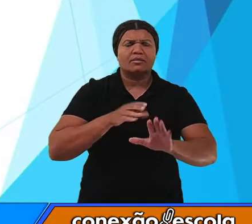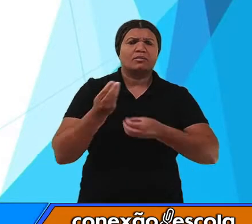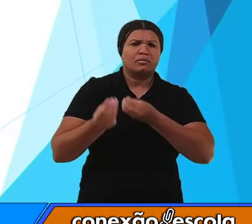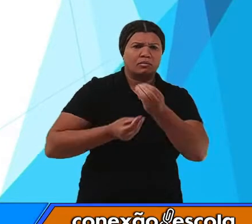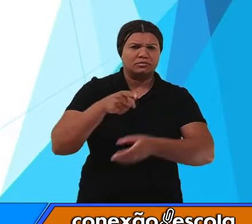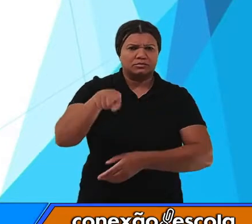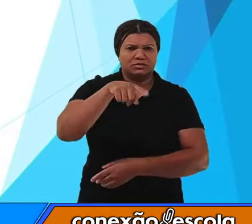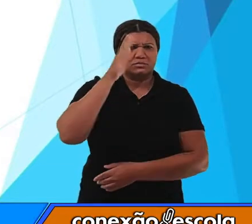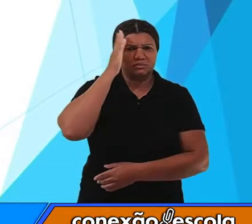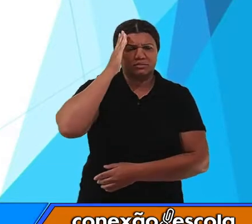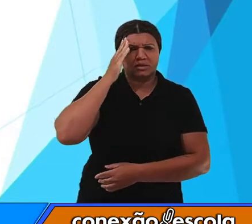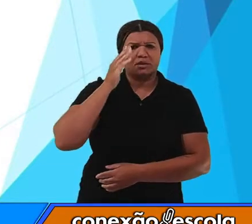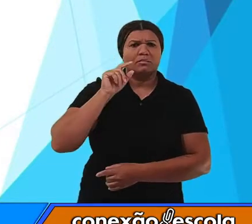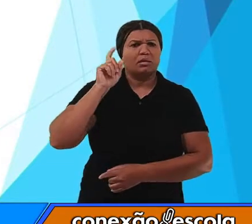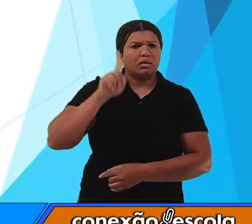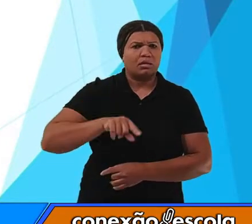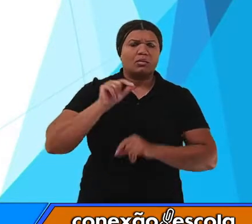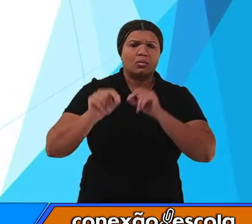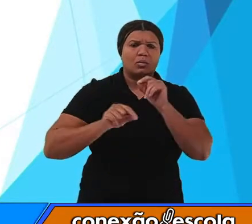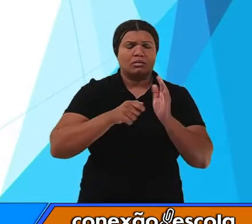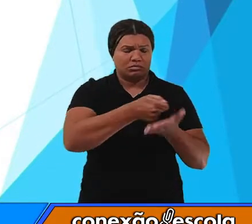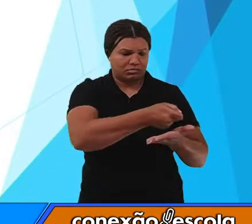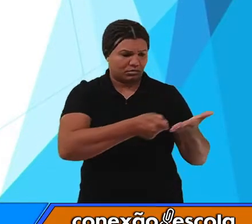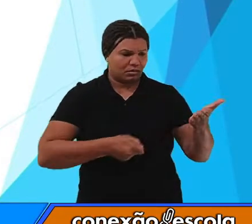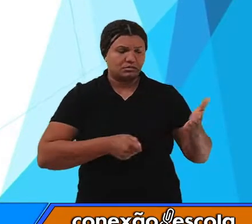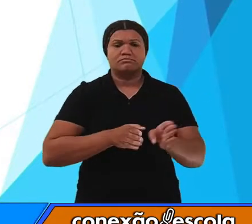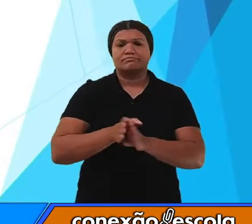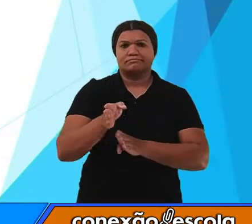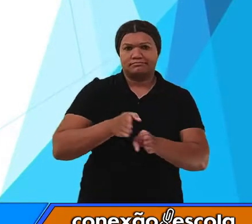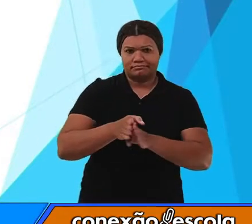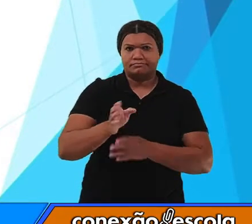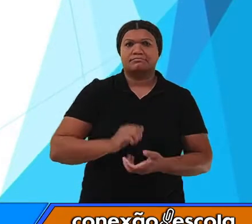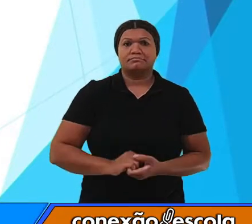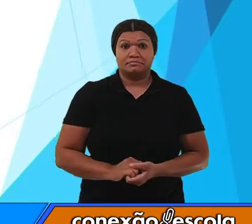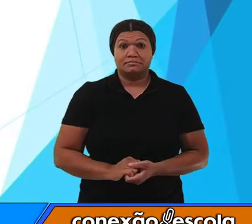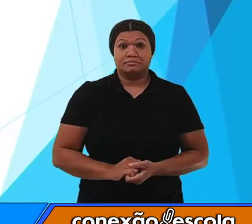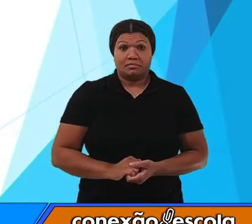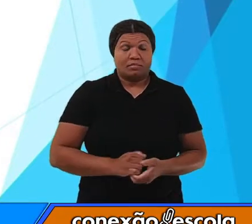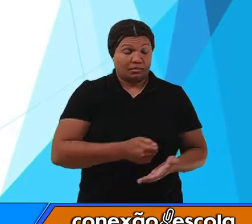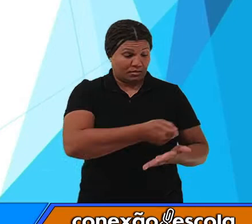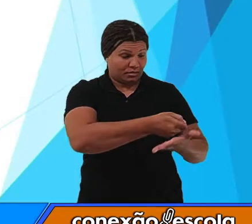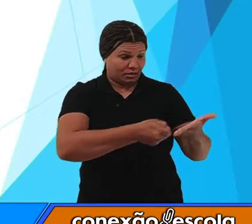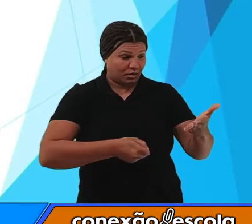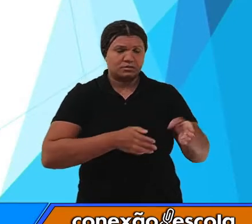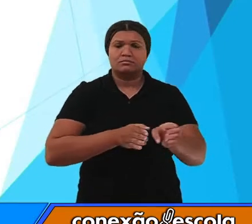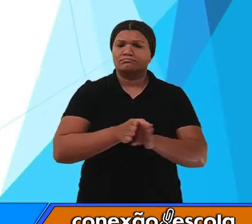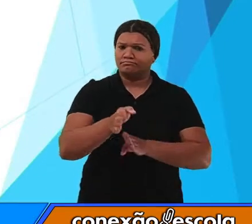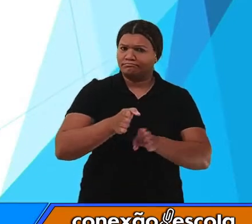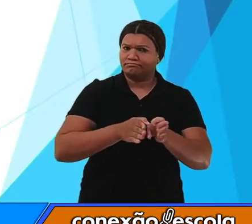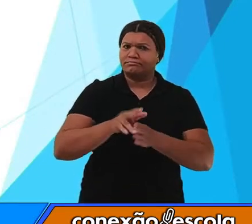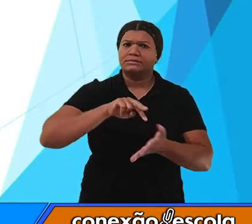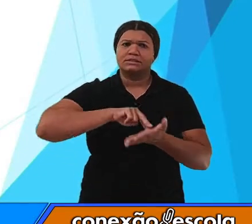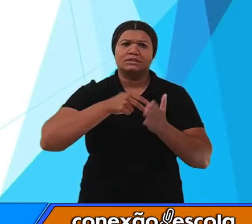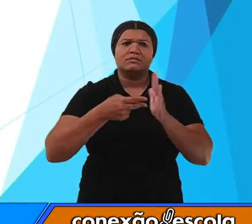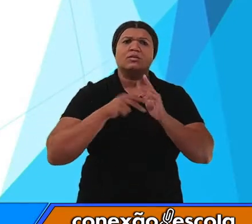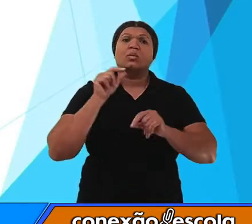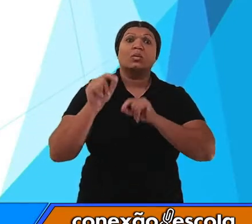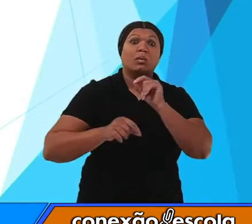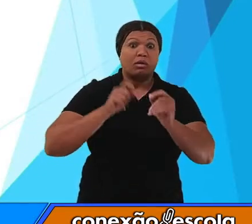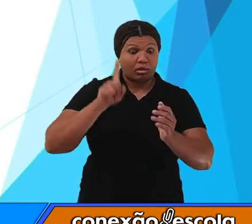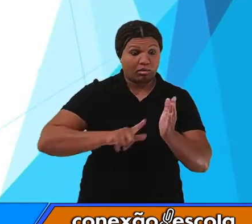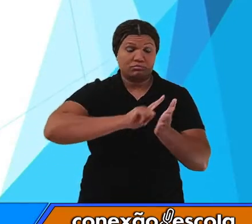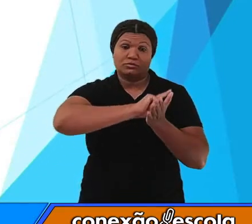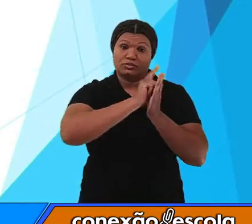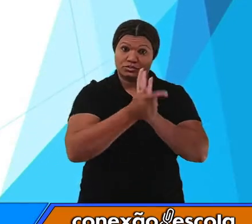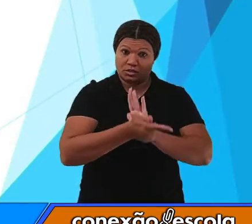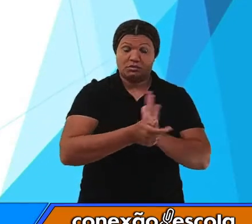você sabe o que são textos instrucionais? O texto instrucional é um gênero